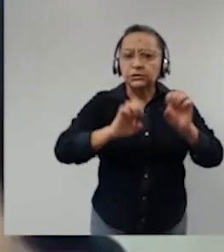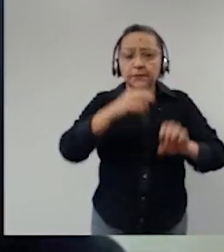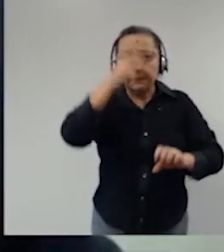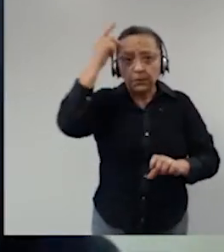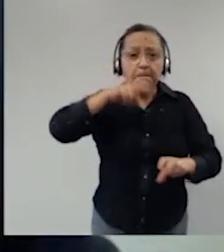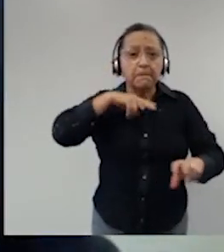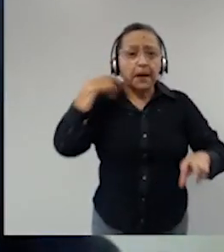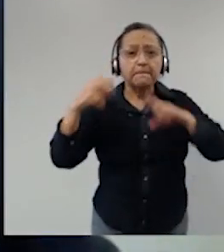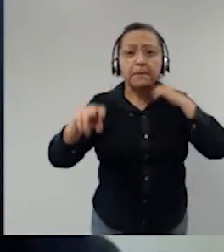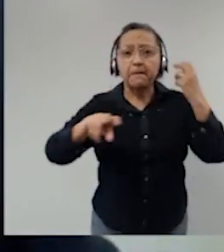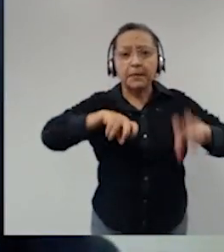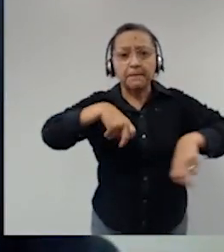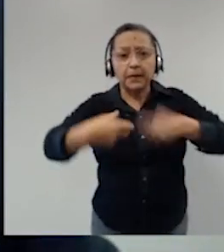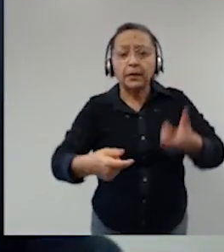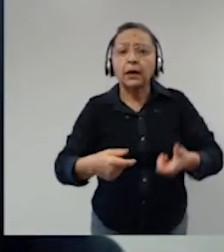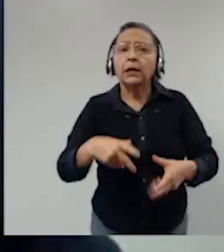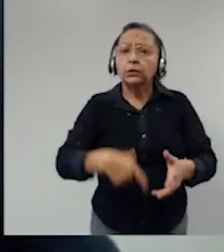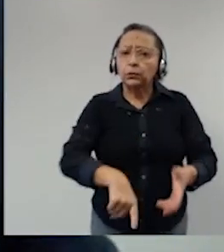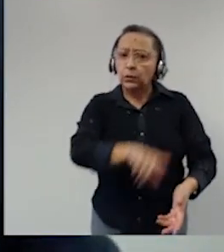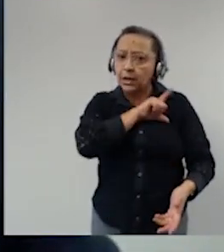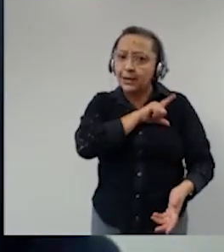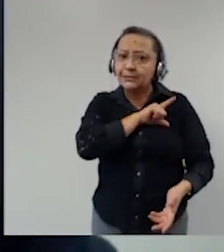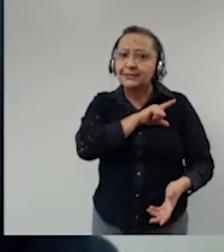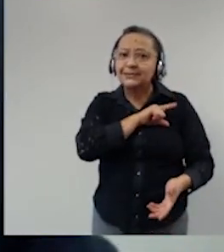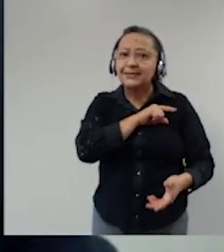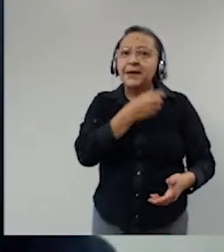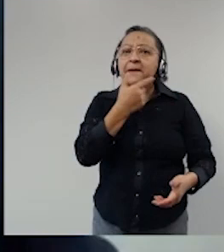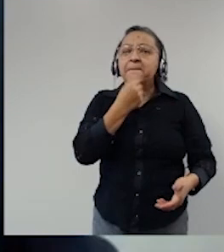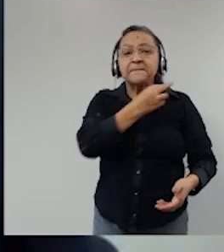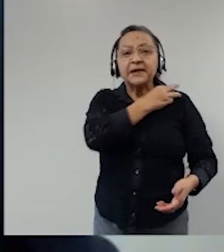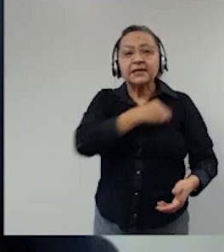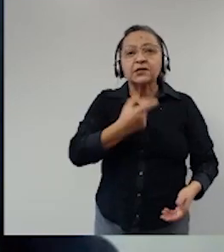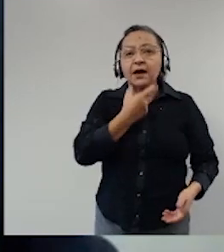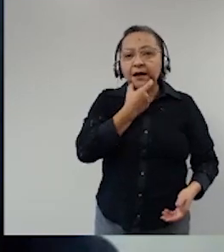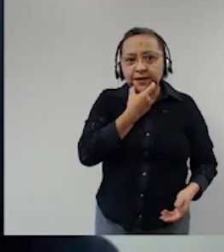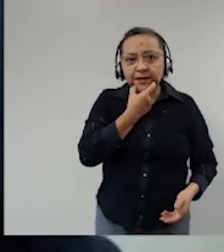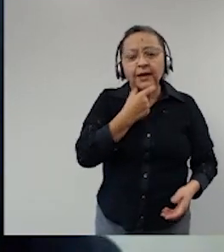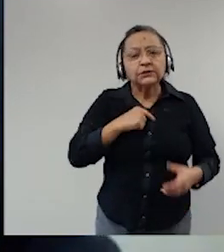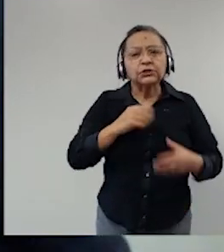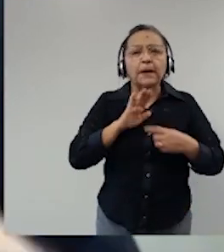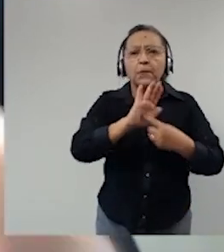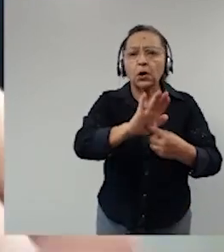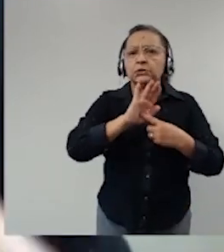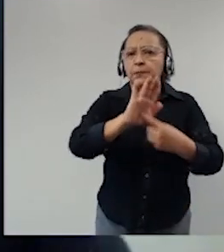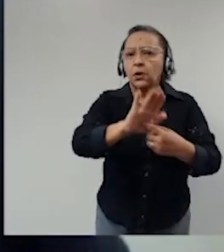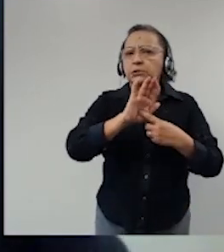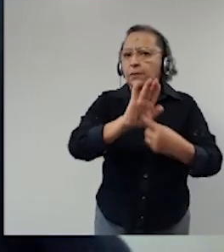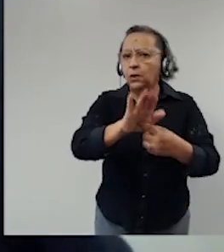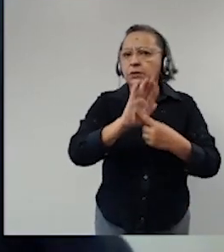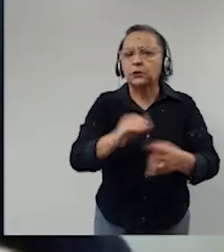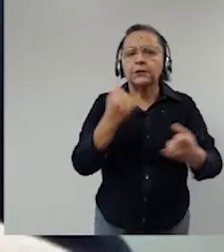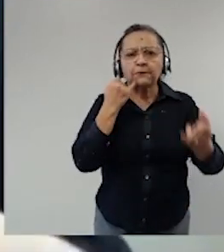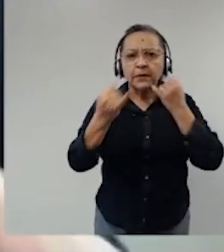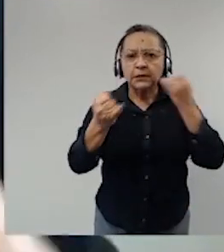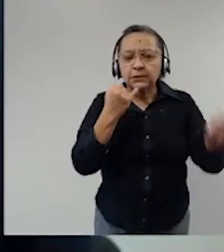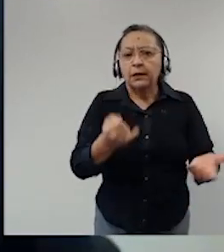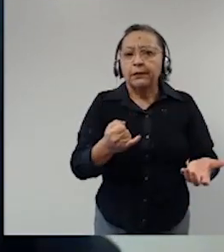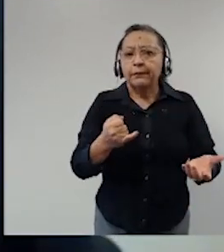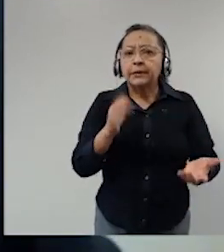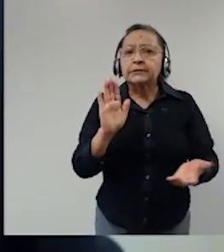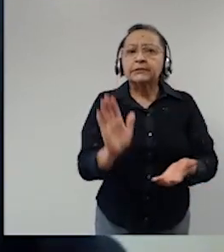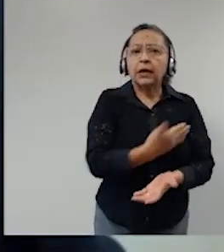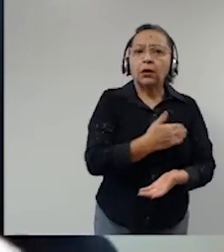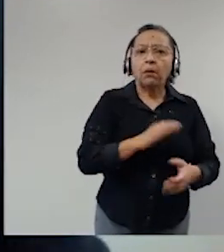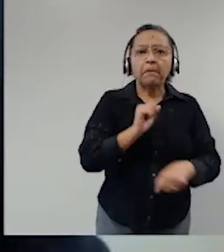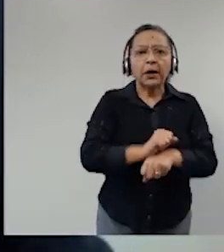Saúde antes consolidava diariamente, em determinado momento houve atropelos nisso, foi preciso que órgãos de